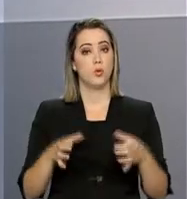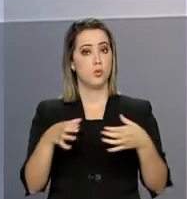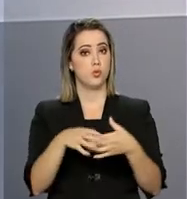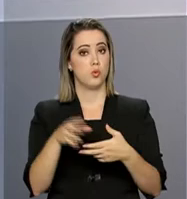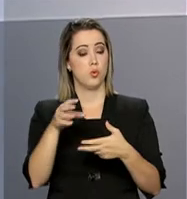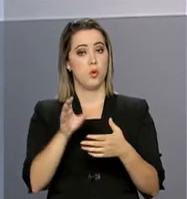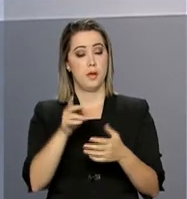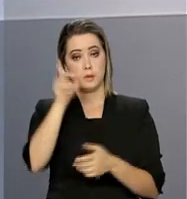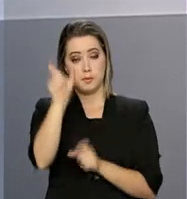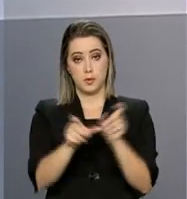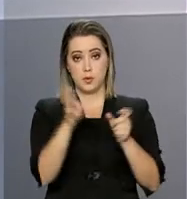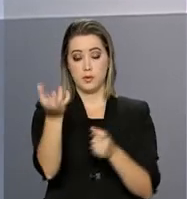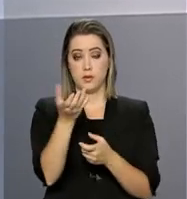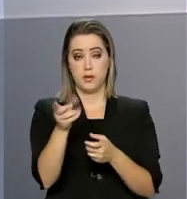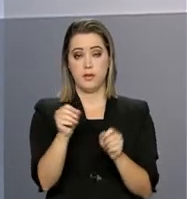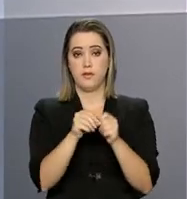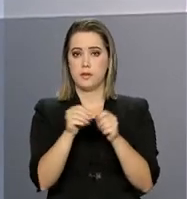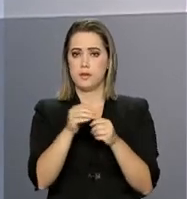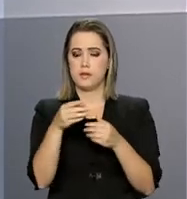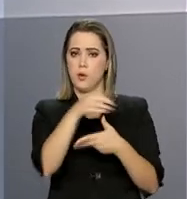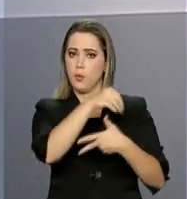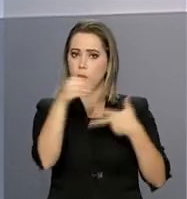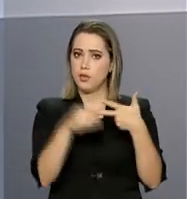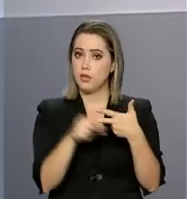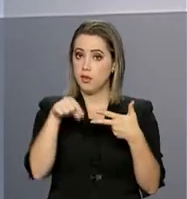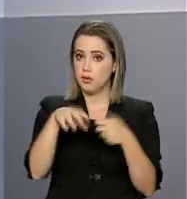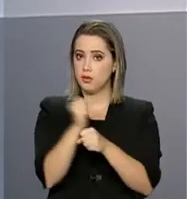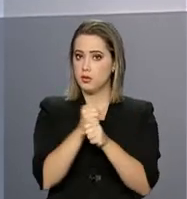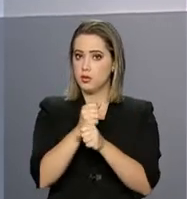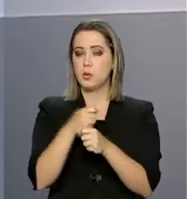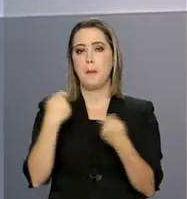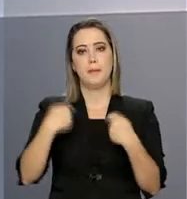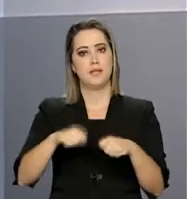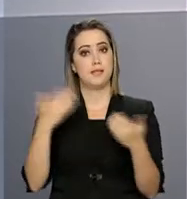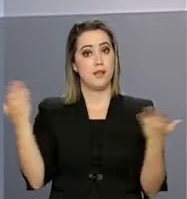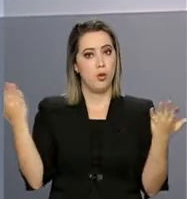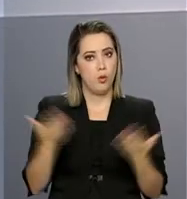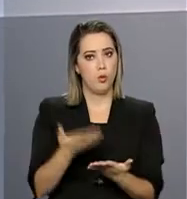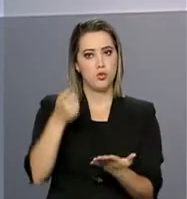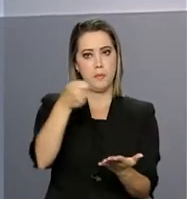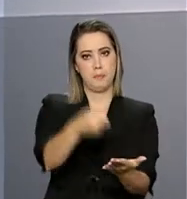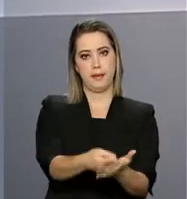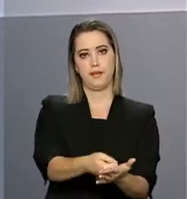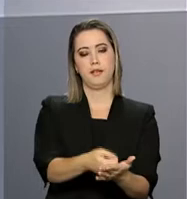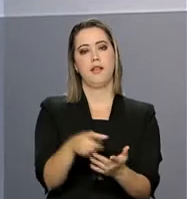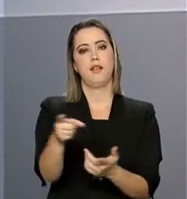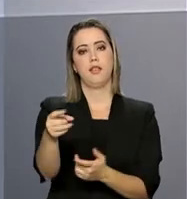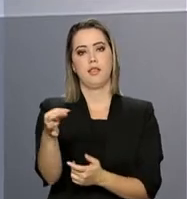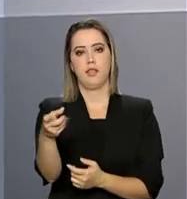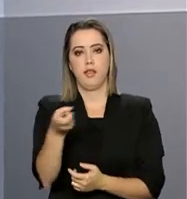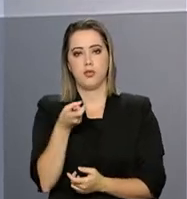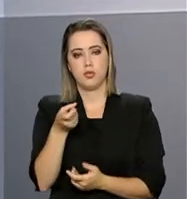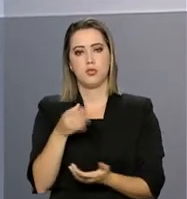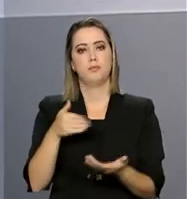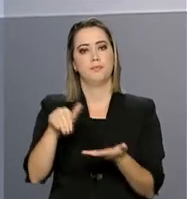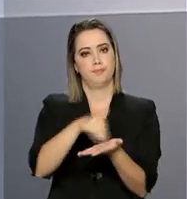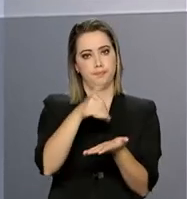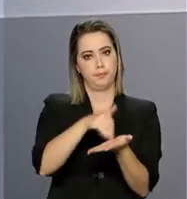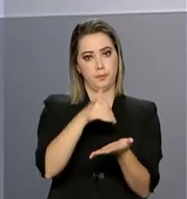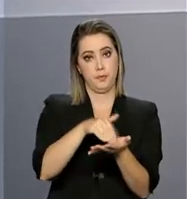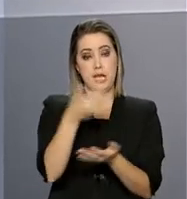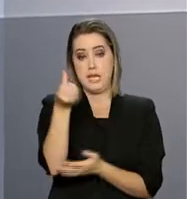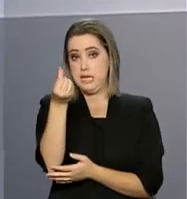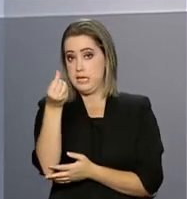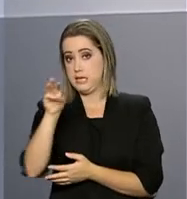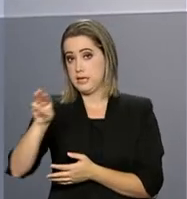candidatos do enem 2017 têm até hoje 24 de maio para pagar a taxa de inscrição cerca de 6 milhões